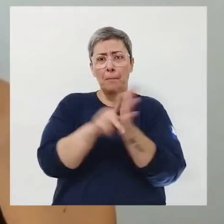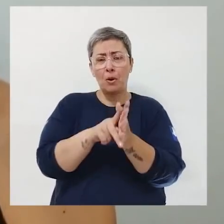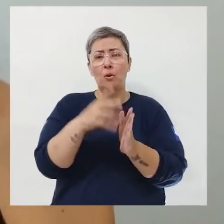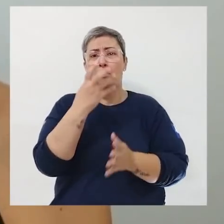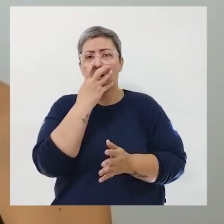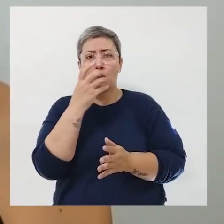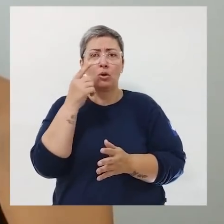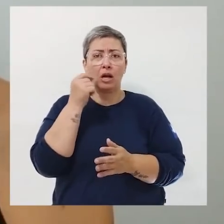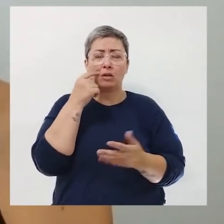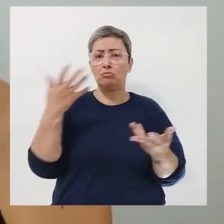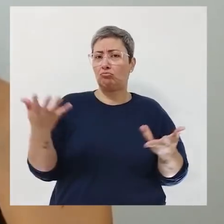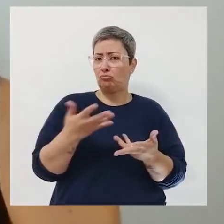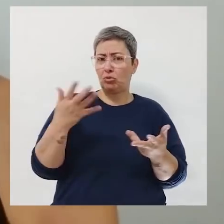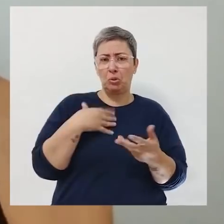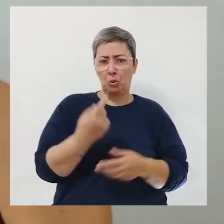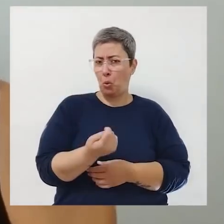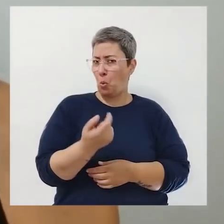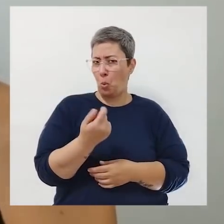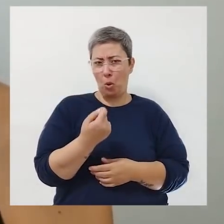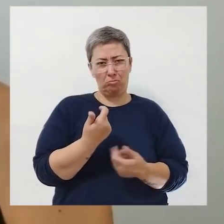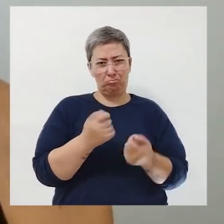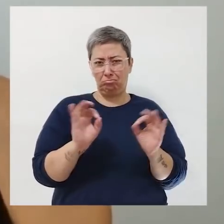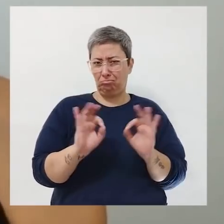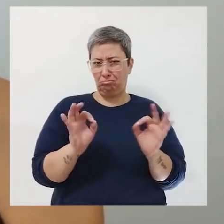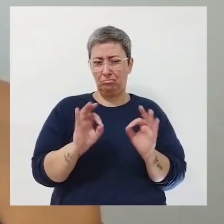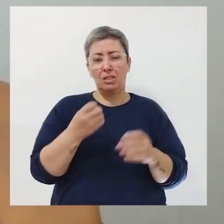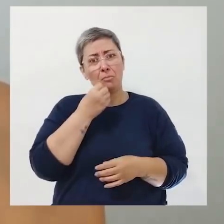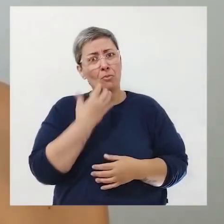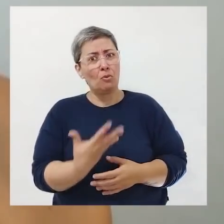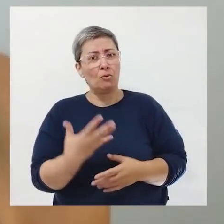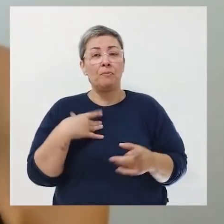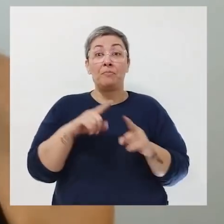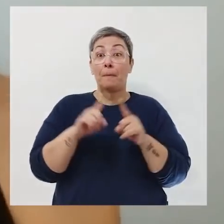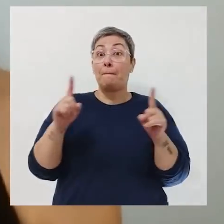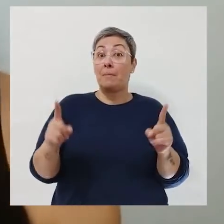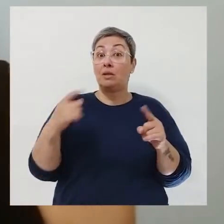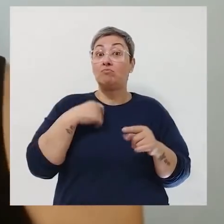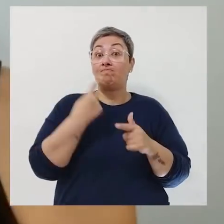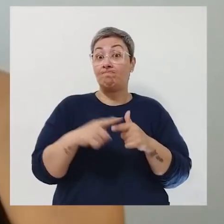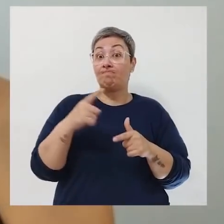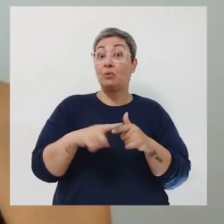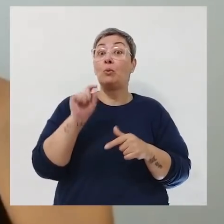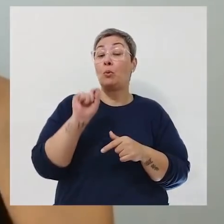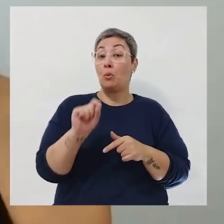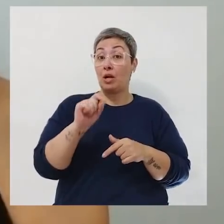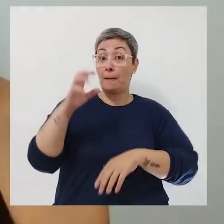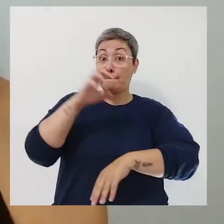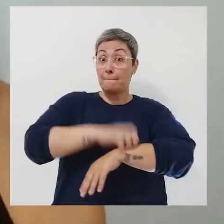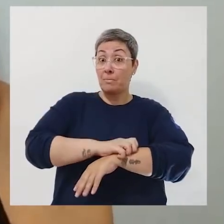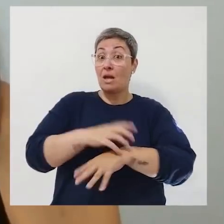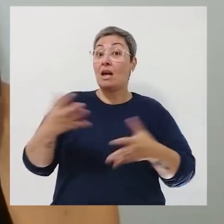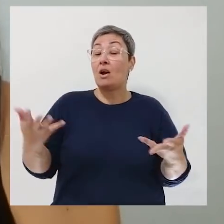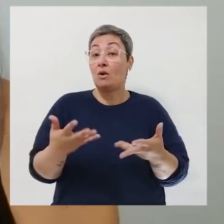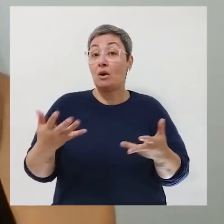a raiva é hoje, atualmente, uma doença muito rara. Bom, né? Mas o grande problema, então, da